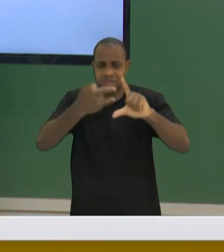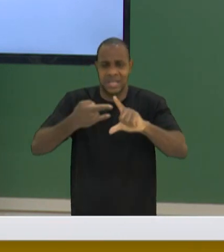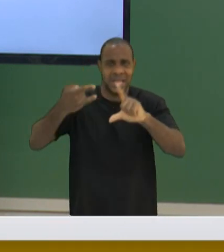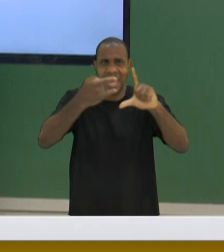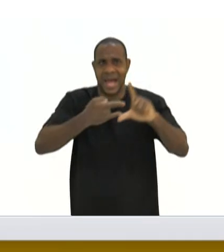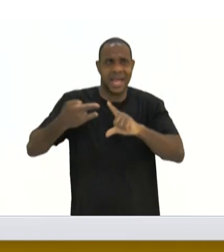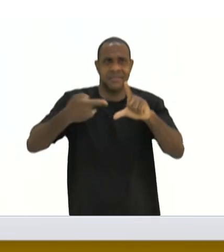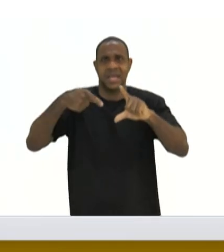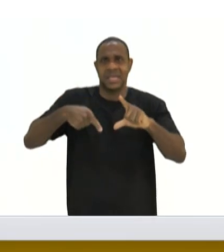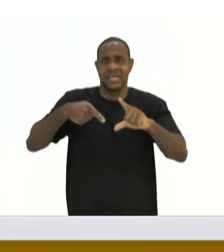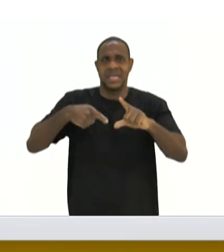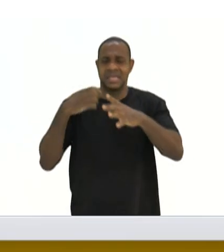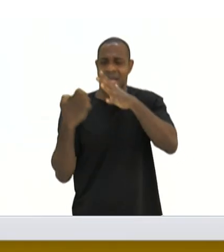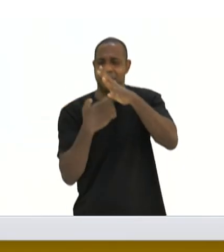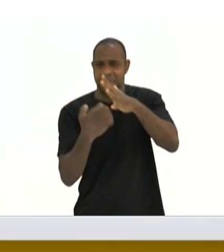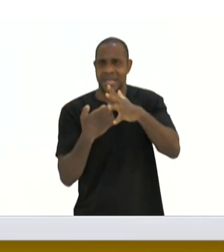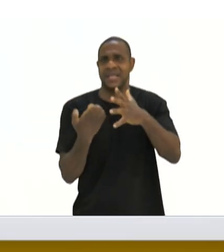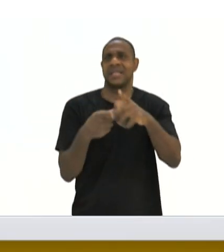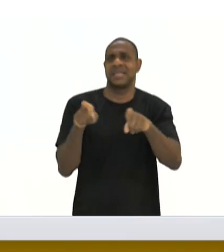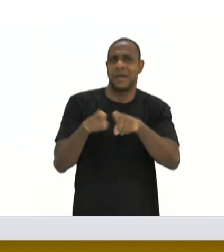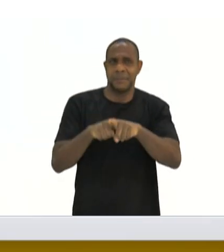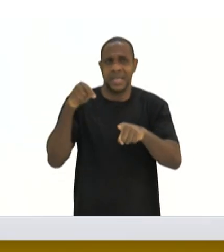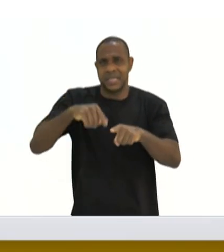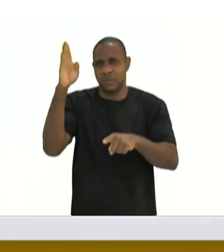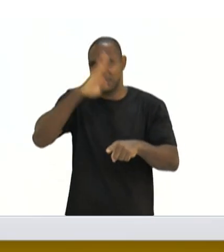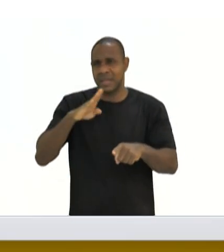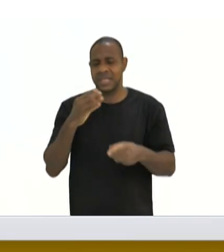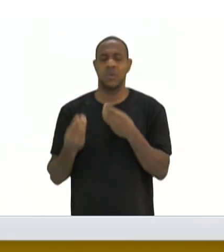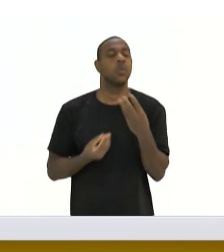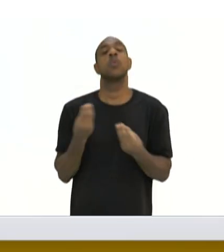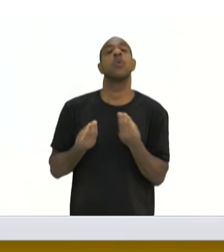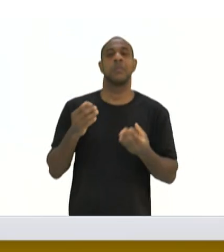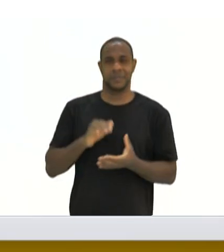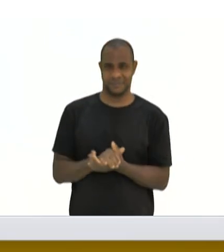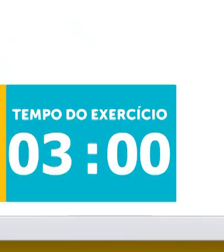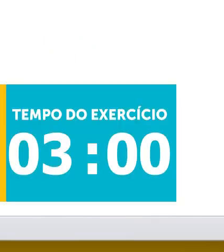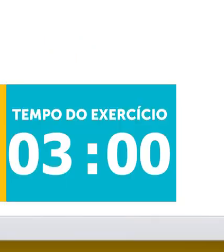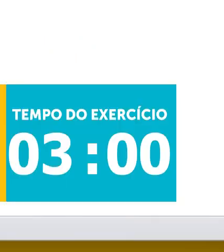no Brasil tá muito fácil te espero